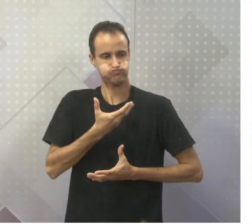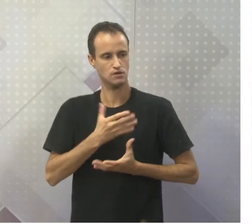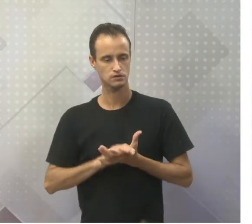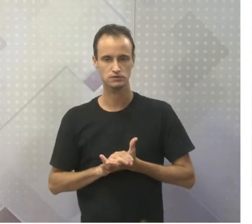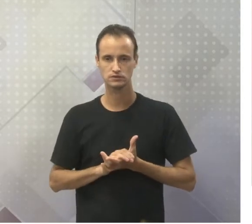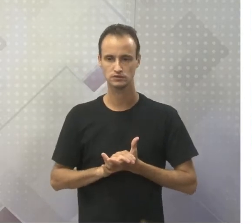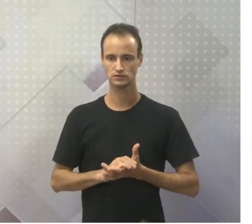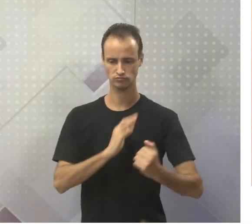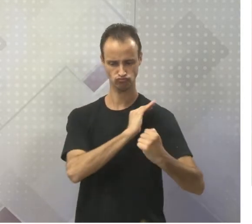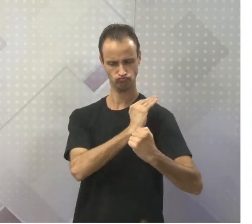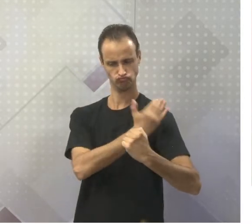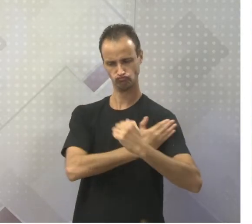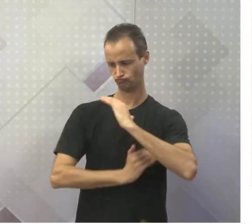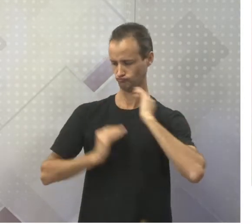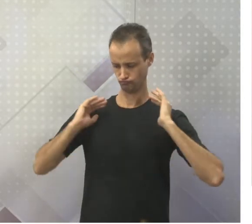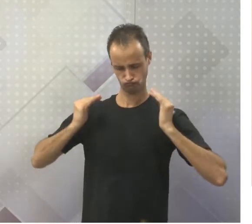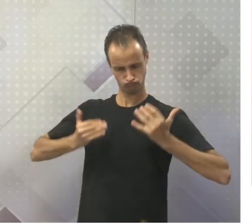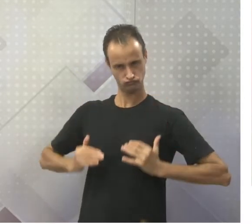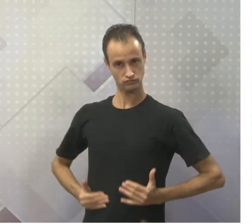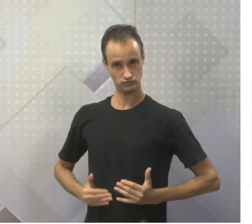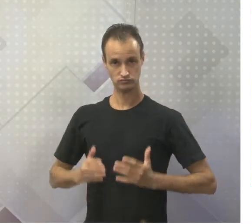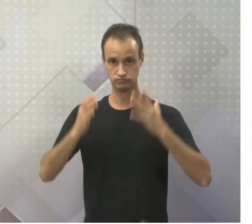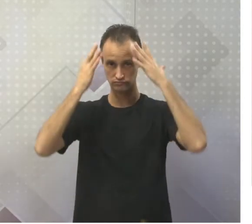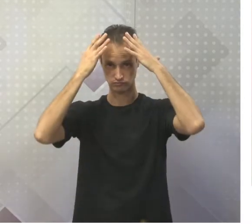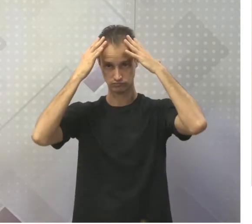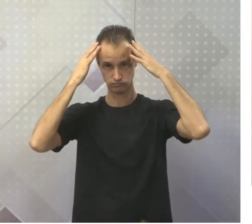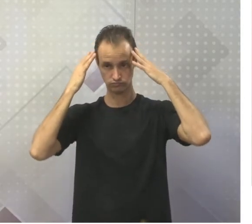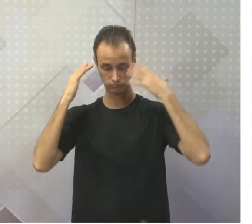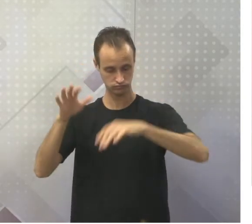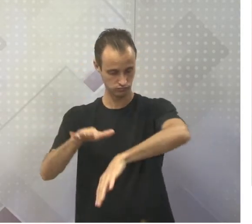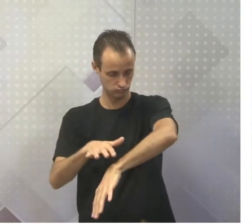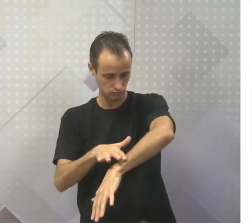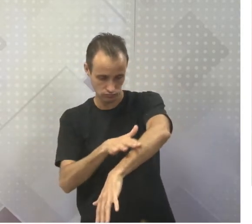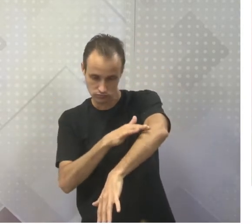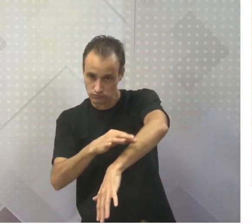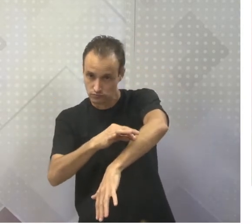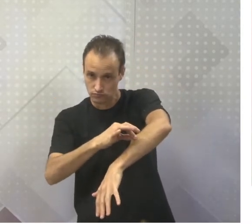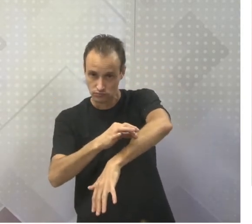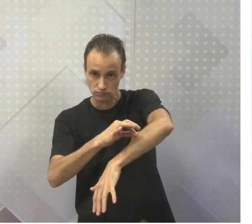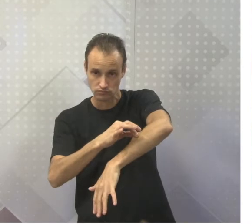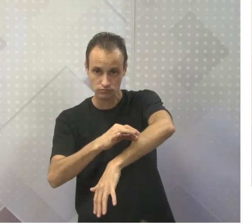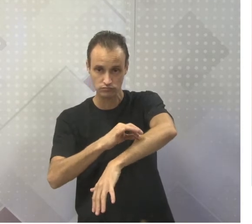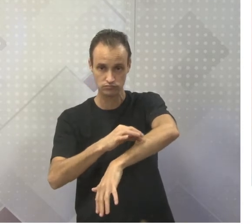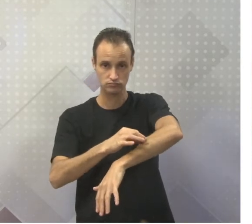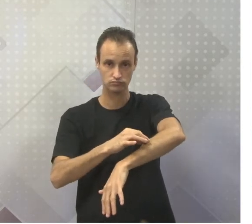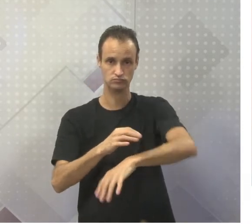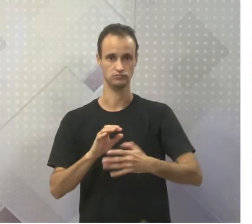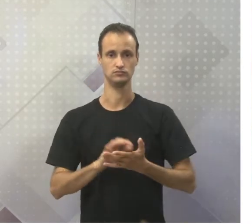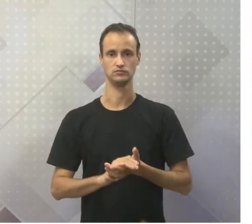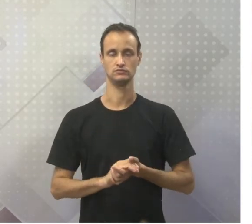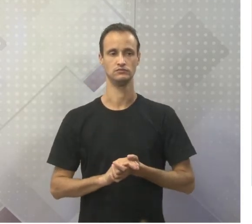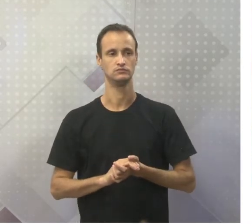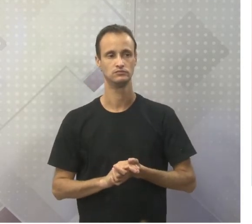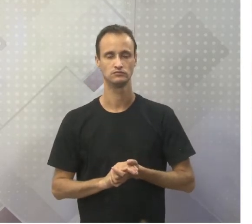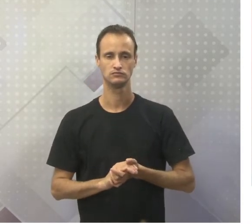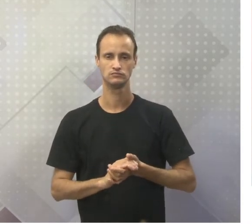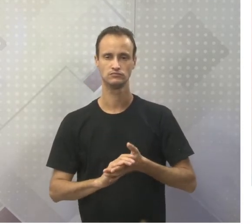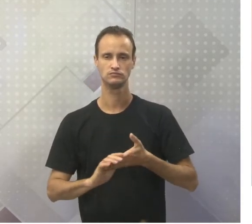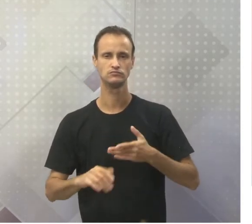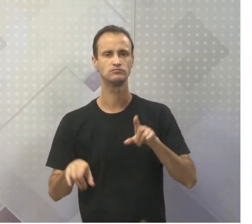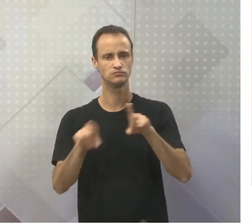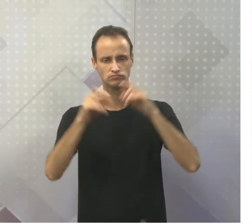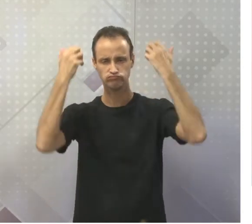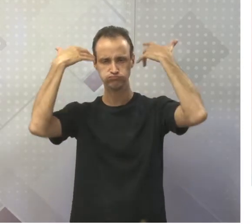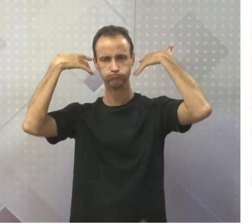massa muscular, cabelo e pele mais oleosa, não é verdade? É verdade ou não é? É verdade. Maior produção